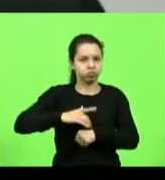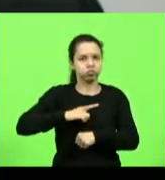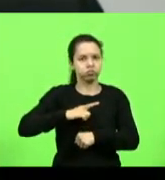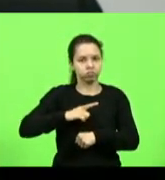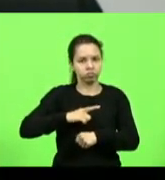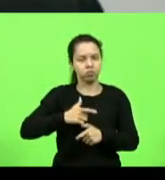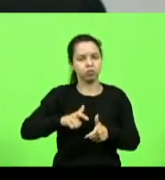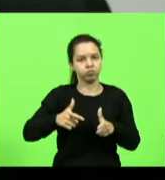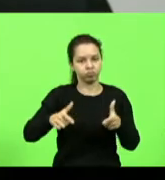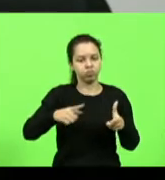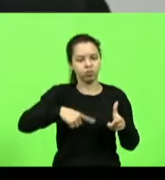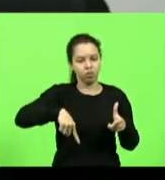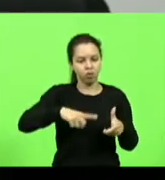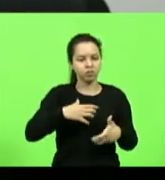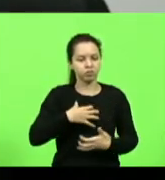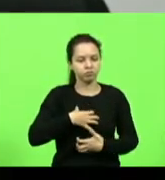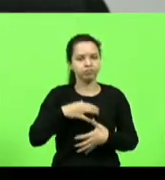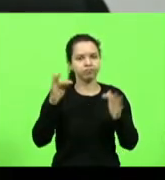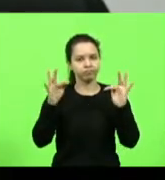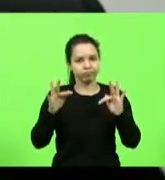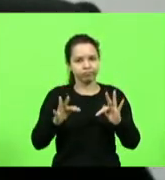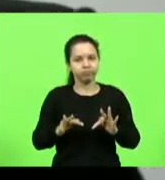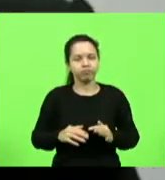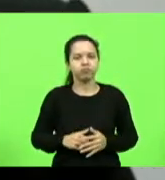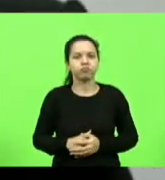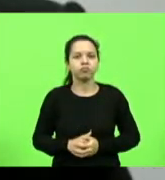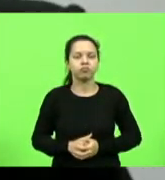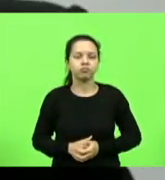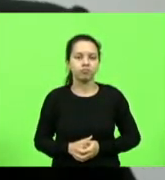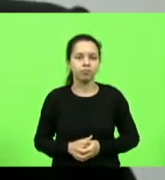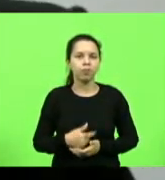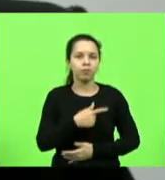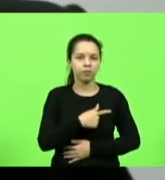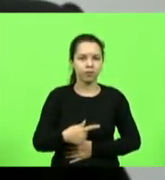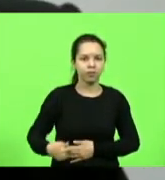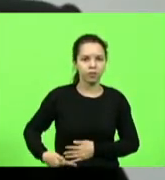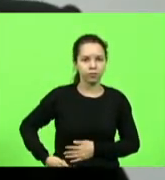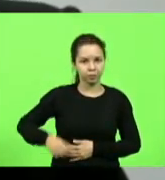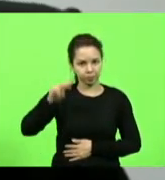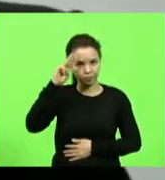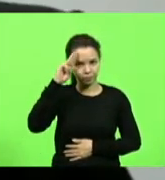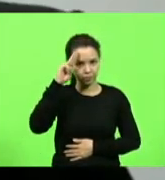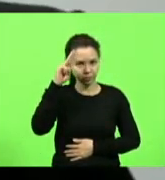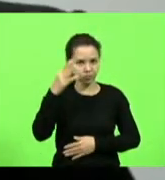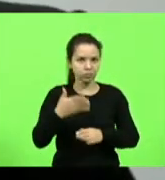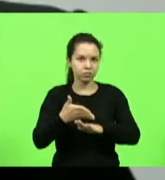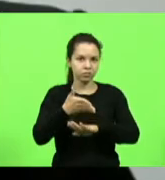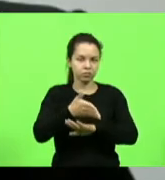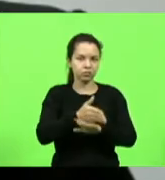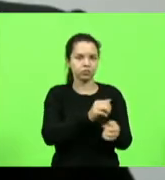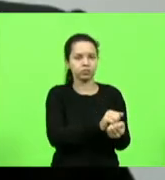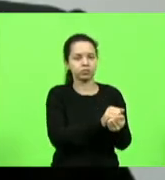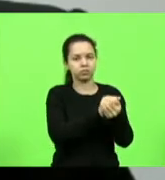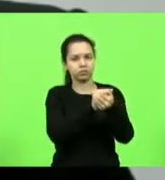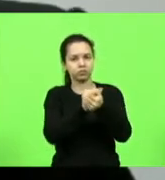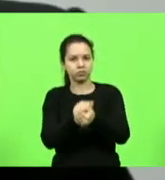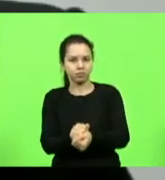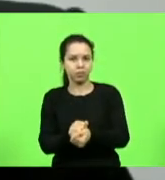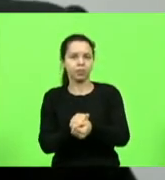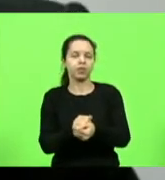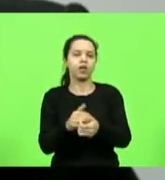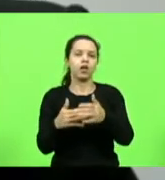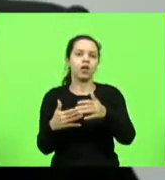também vibra. O governador Carlos Moisés foi com o prefeito até a Ponte das